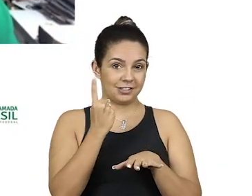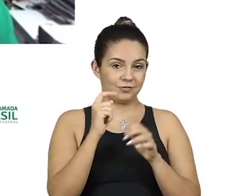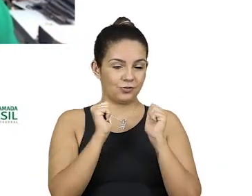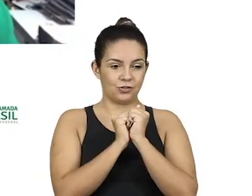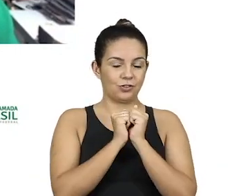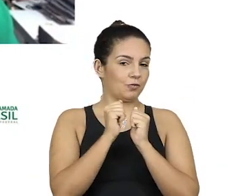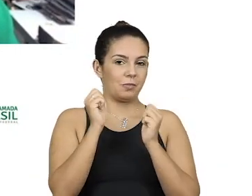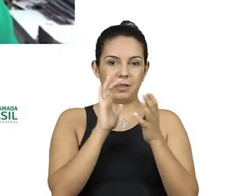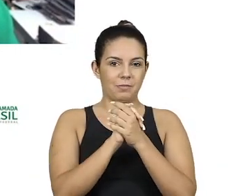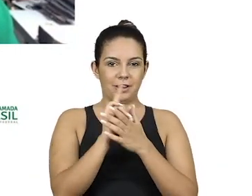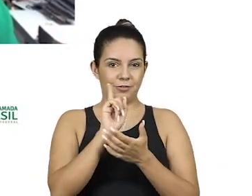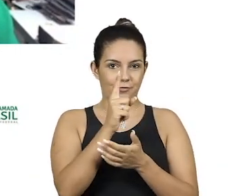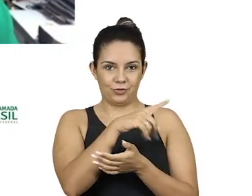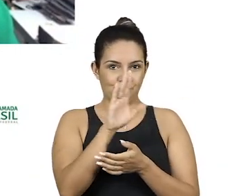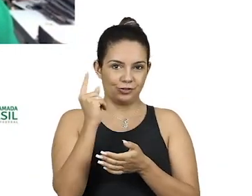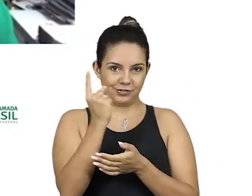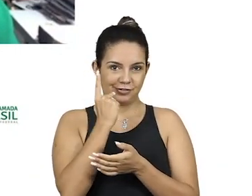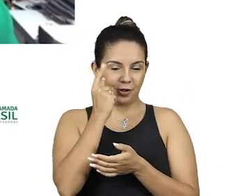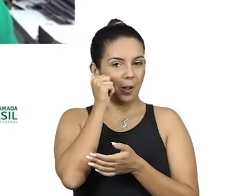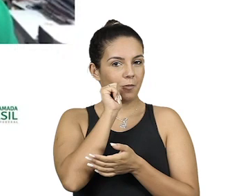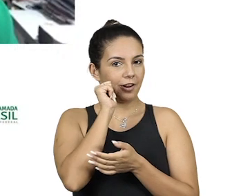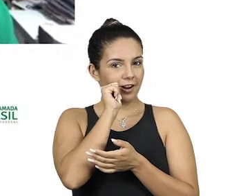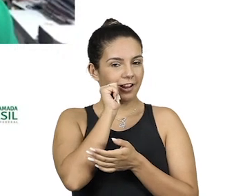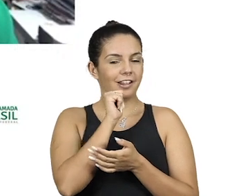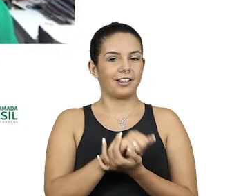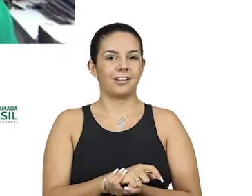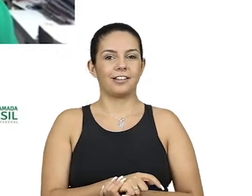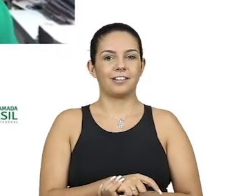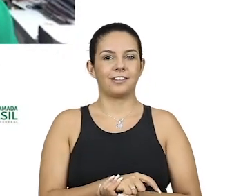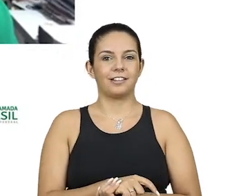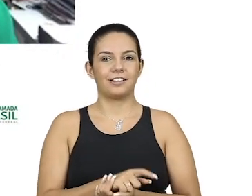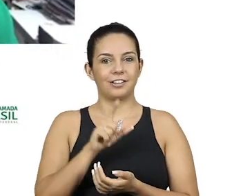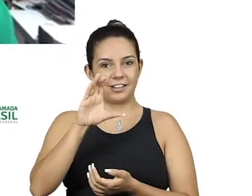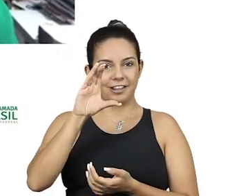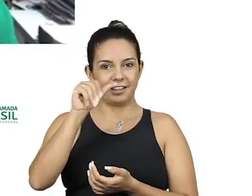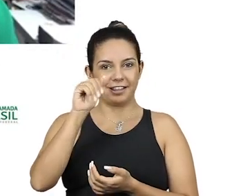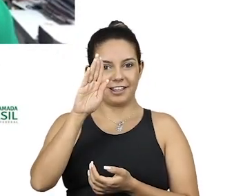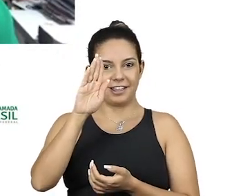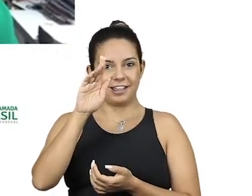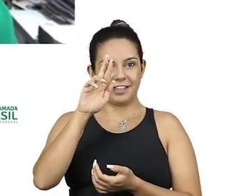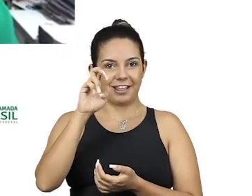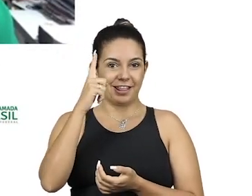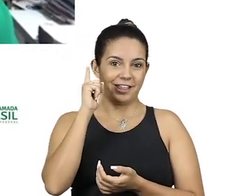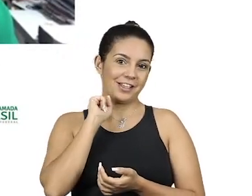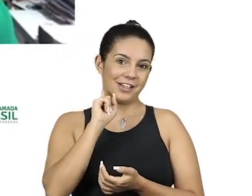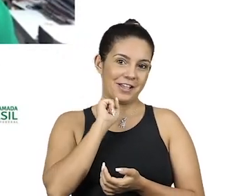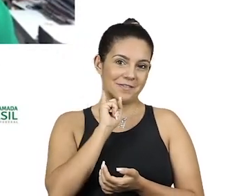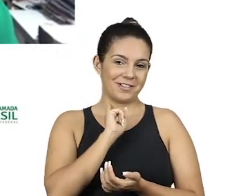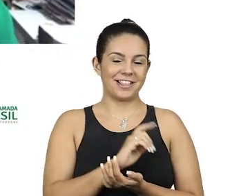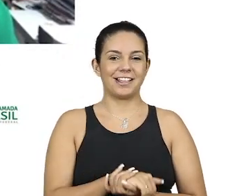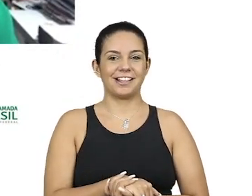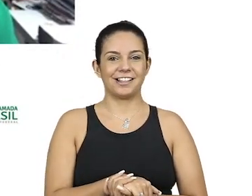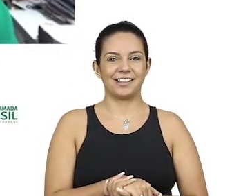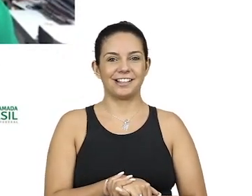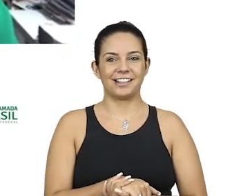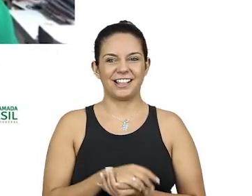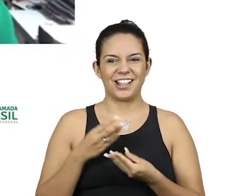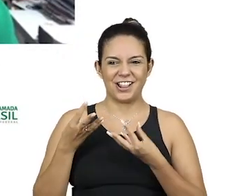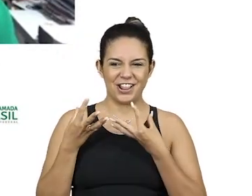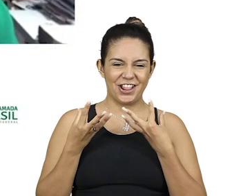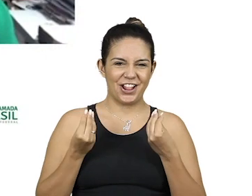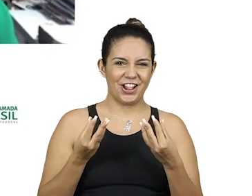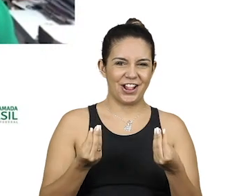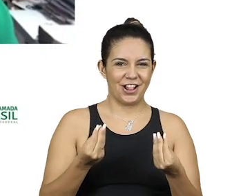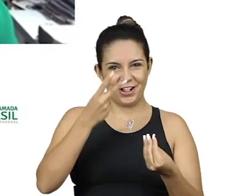Separado. Nós uma fizemos vários dama encontros. no Cabaré Mineiro. Madame Ió, lotado